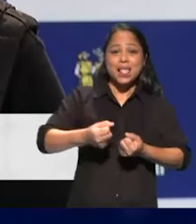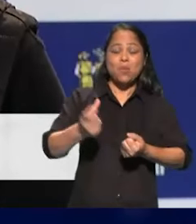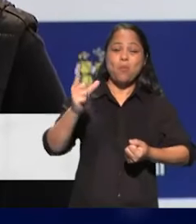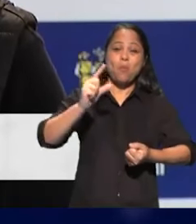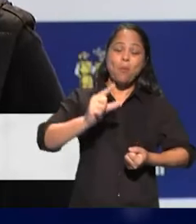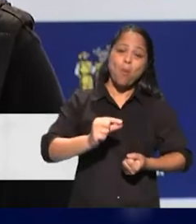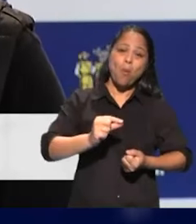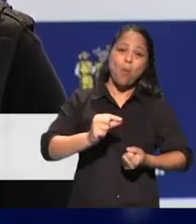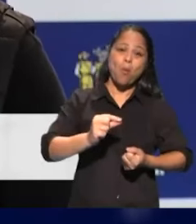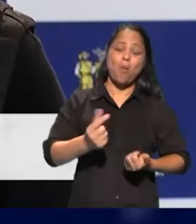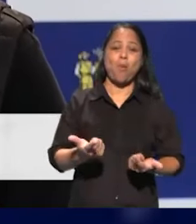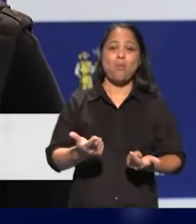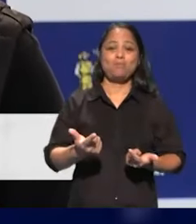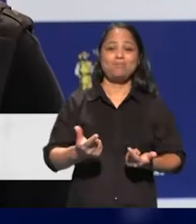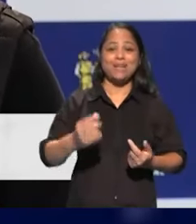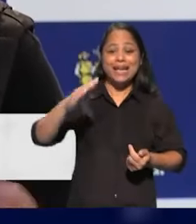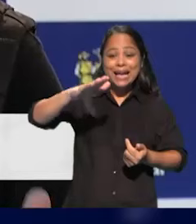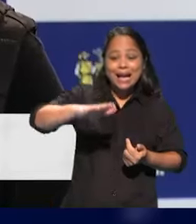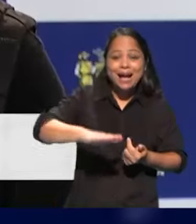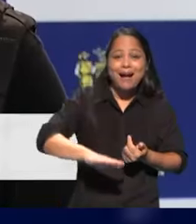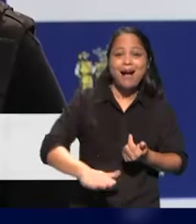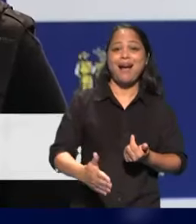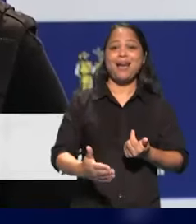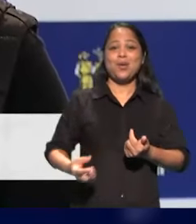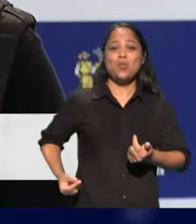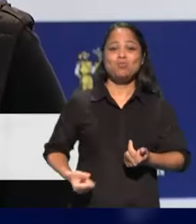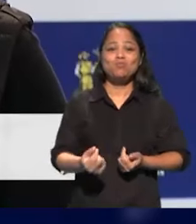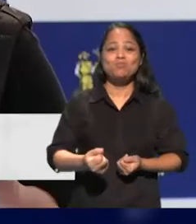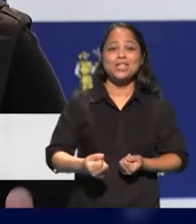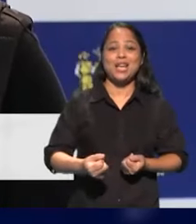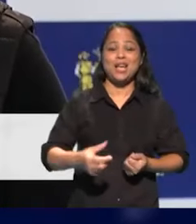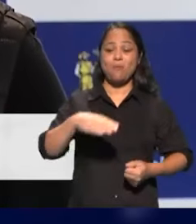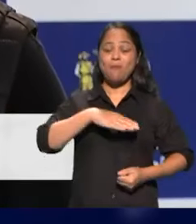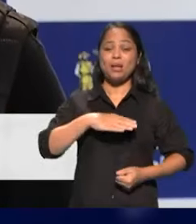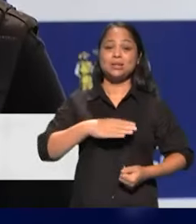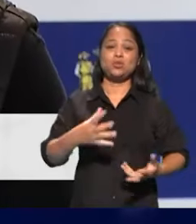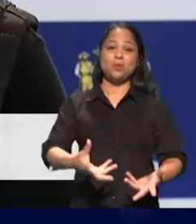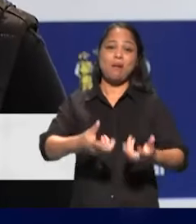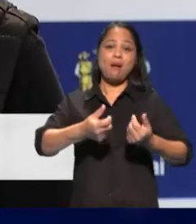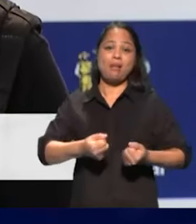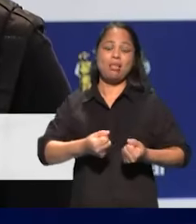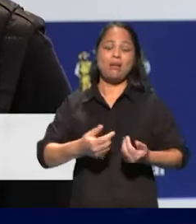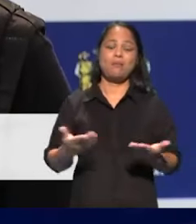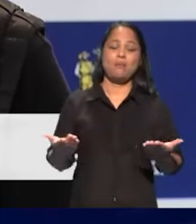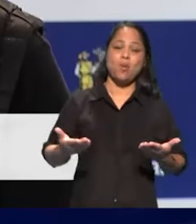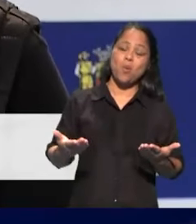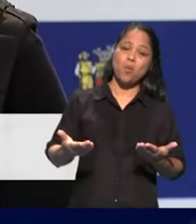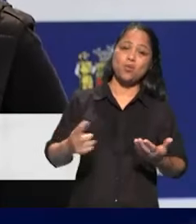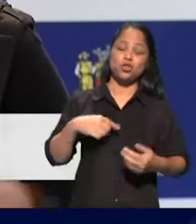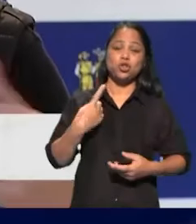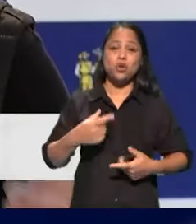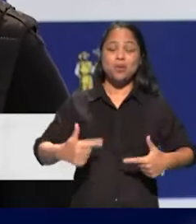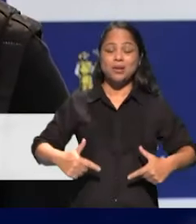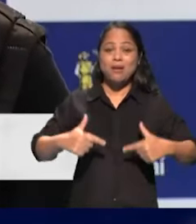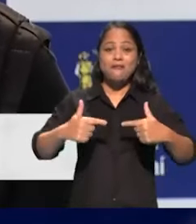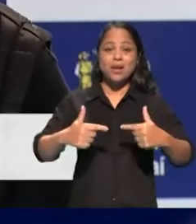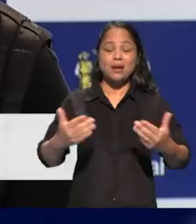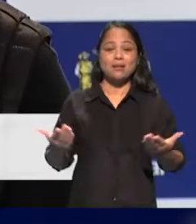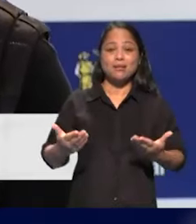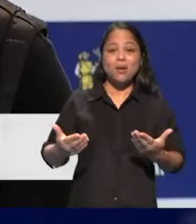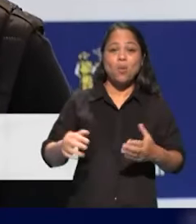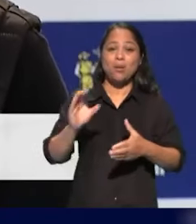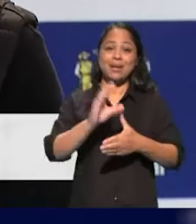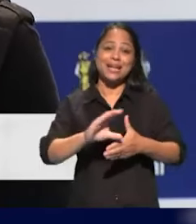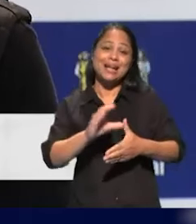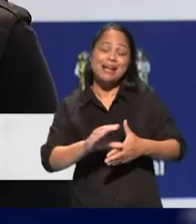quebra de arrecadação significativa como nunca nós enfrentamos nós já enfrentamos inúmeras é percalços econômicos na queda